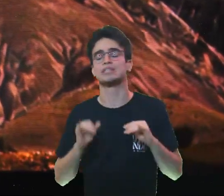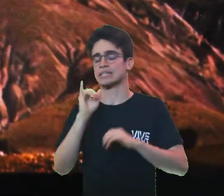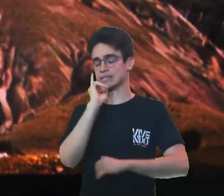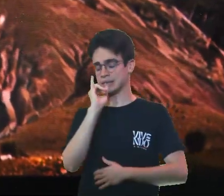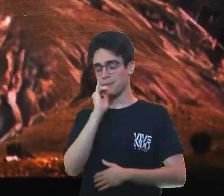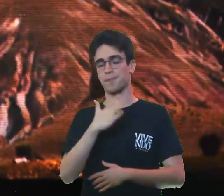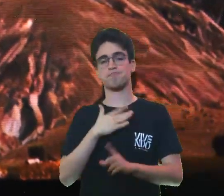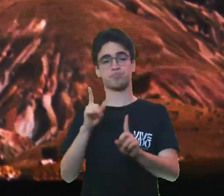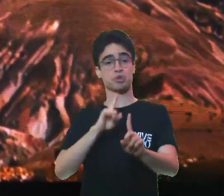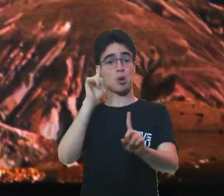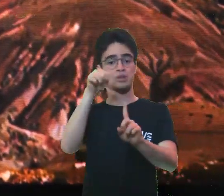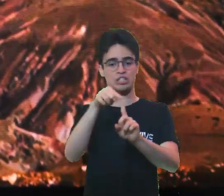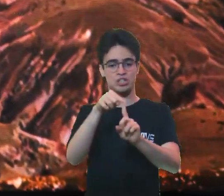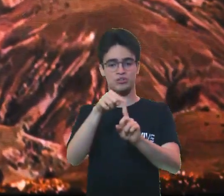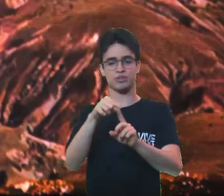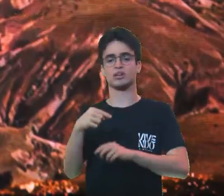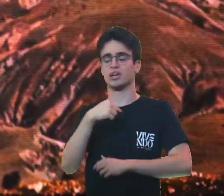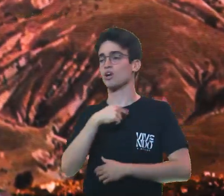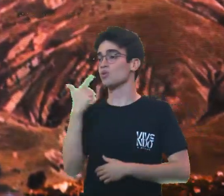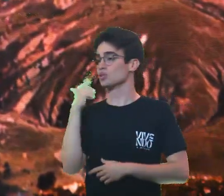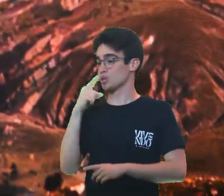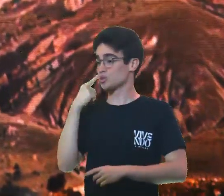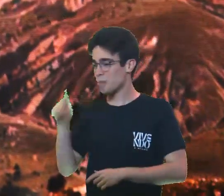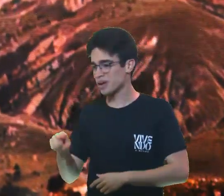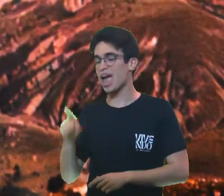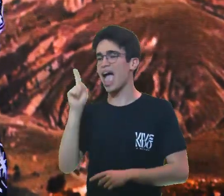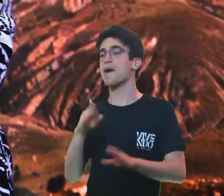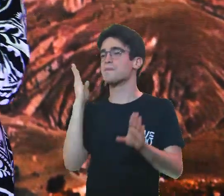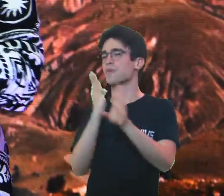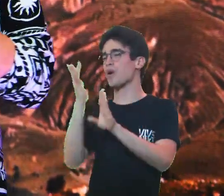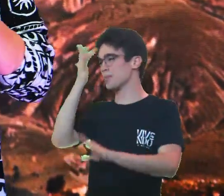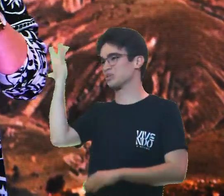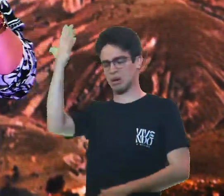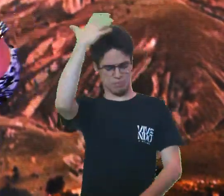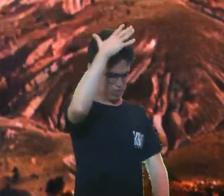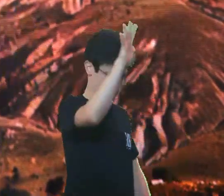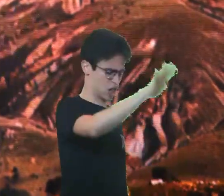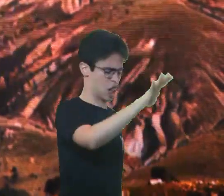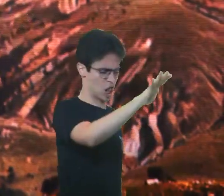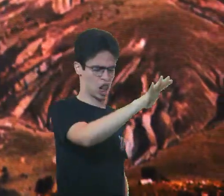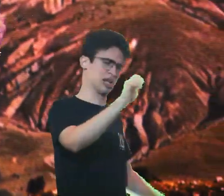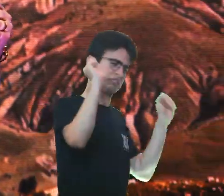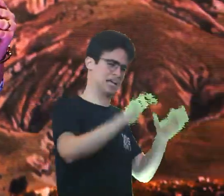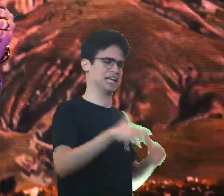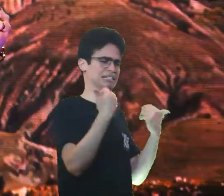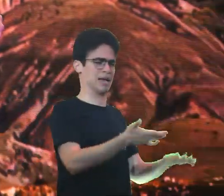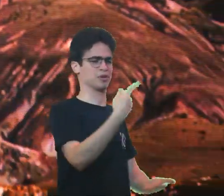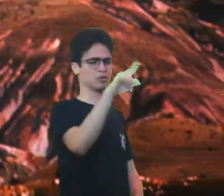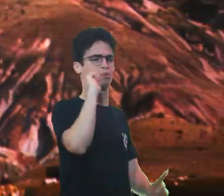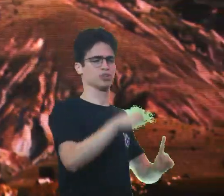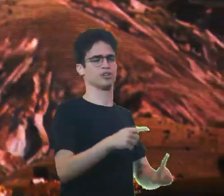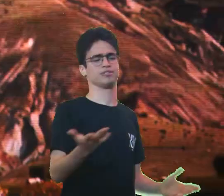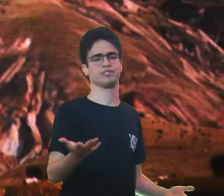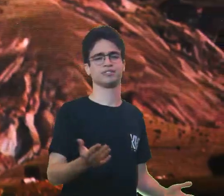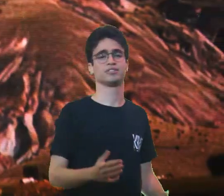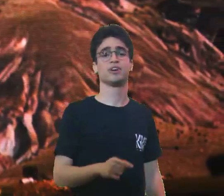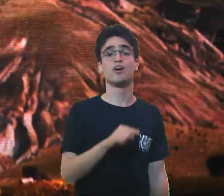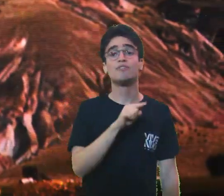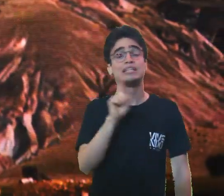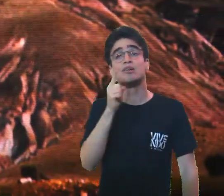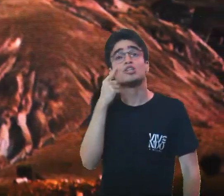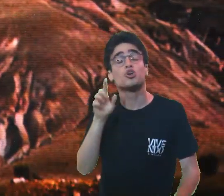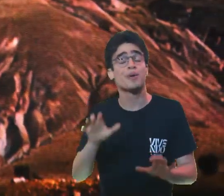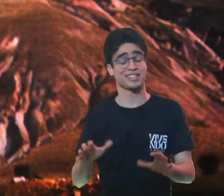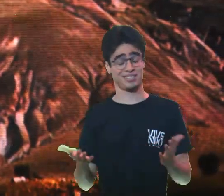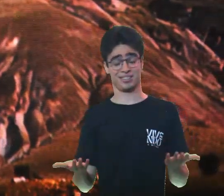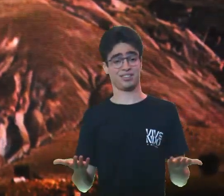causa através da imposição da mão de outra pessoa, dizendo: receba a sua causa. Você não vai